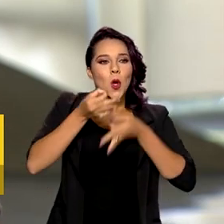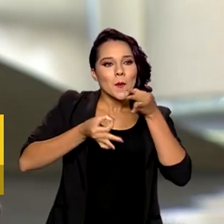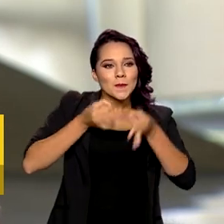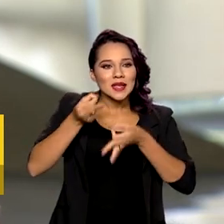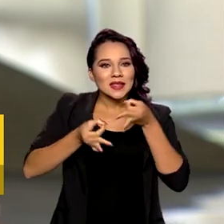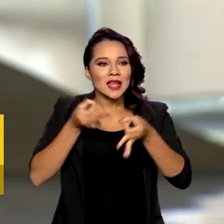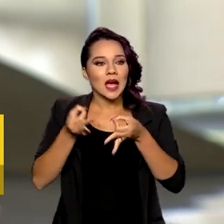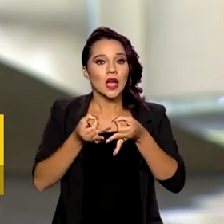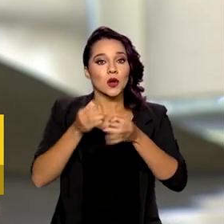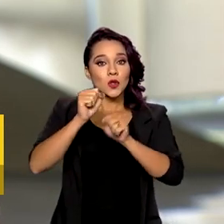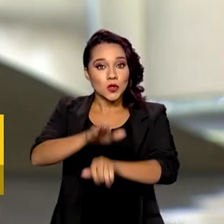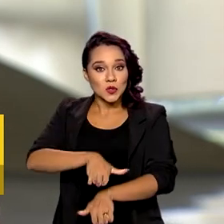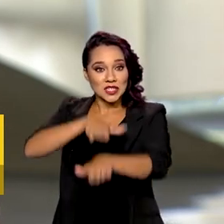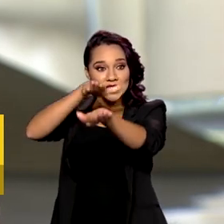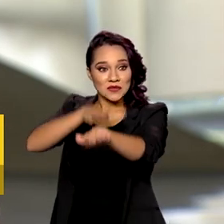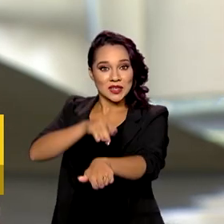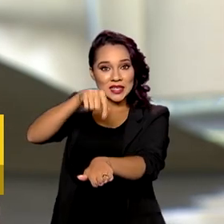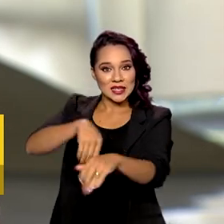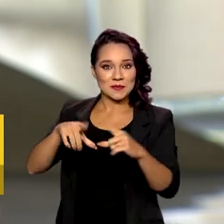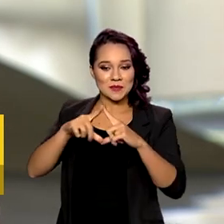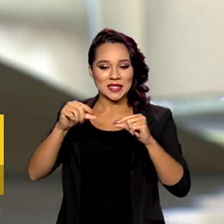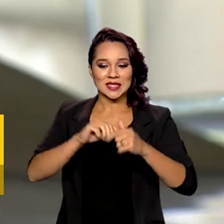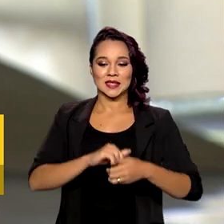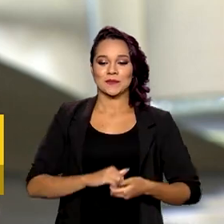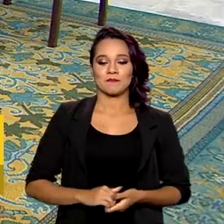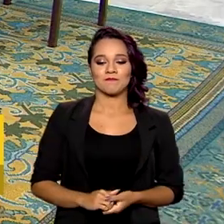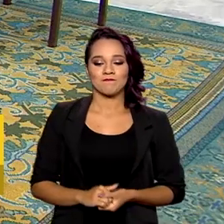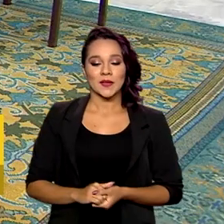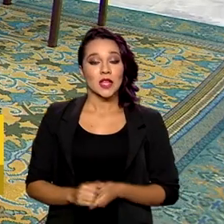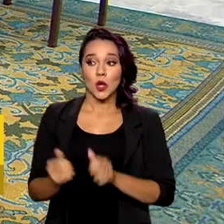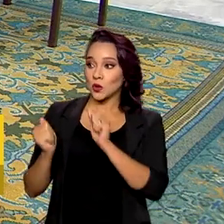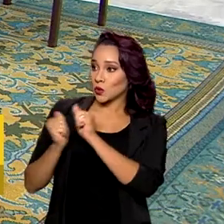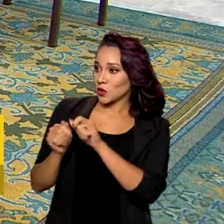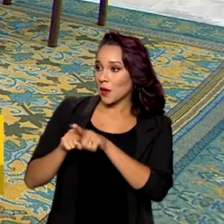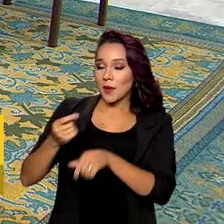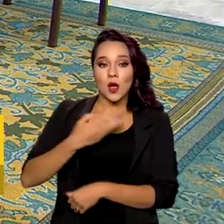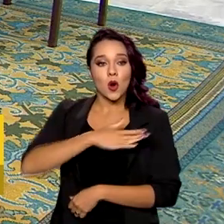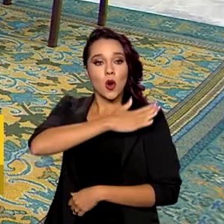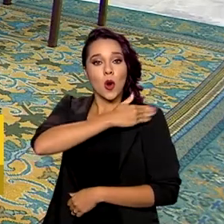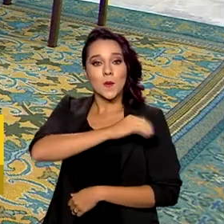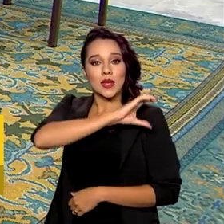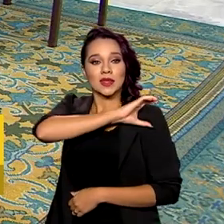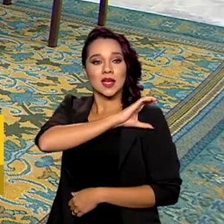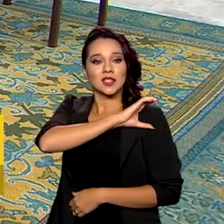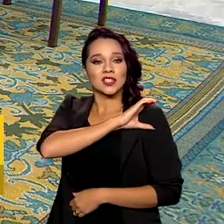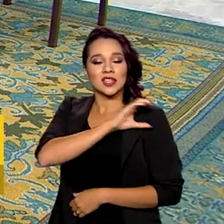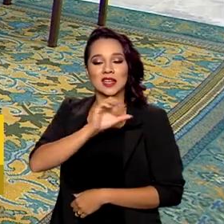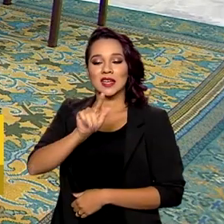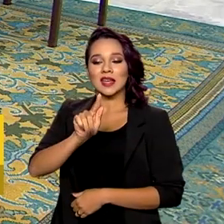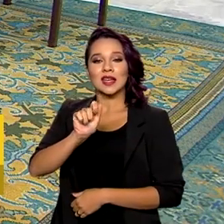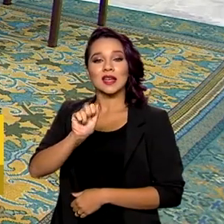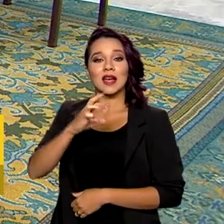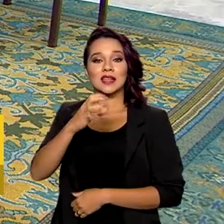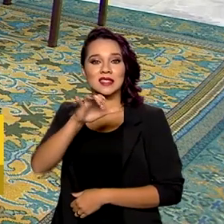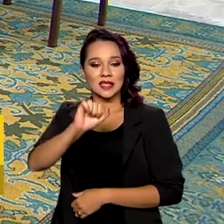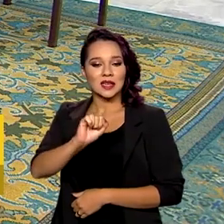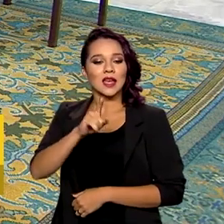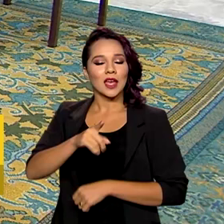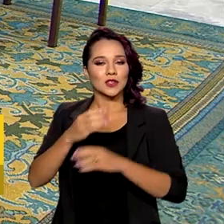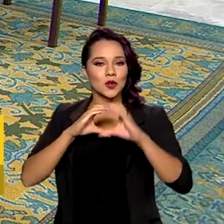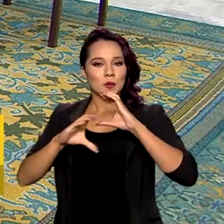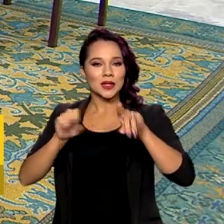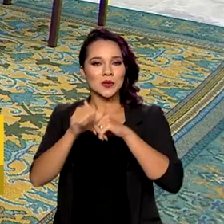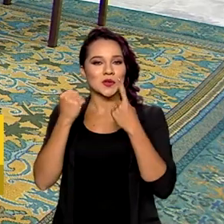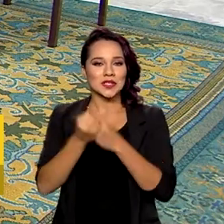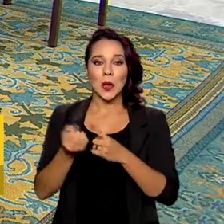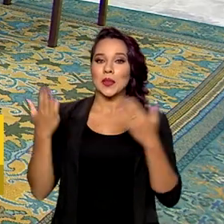né, o nosso desfile cívico aqui em Brasília. Muito obrigado. Com a gente aqui também o comandante Leonardo Garcia, oficial do Centro de Comunicação Social da Marinha.